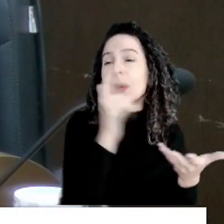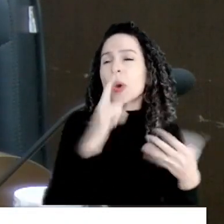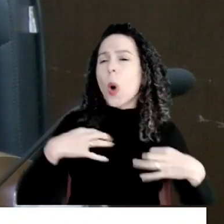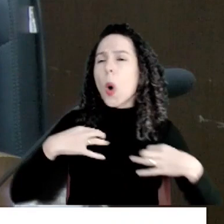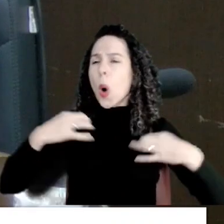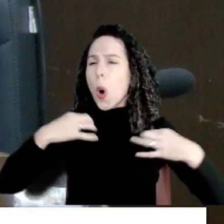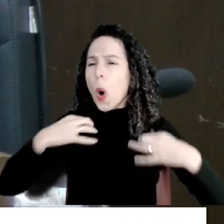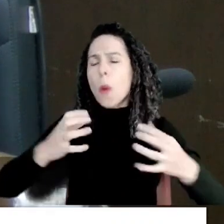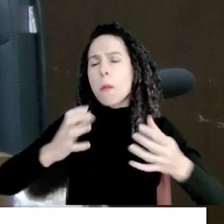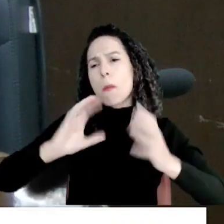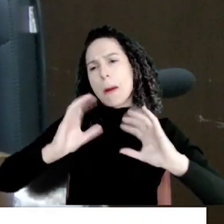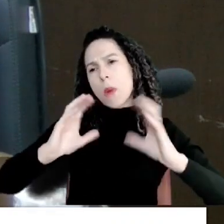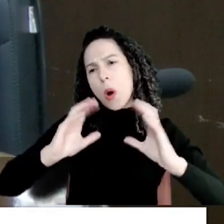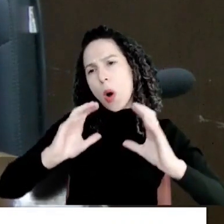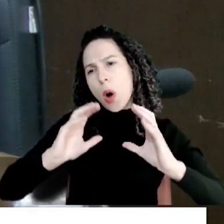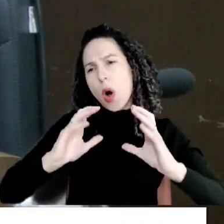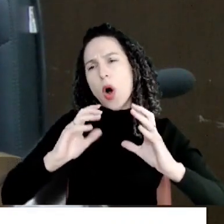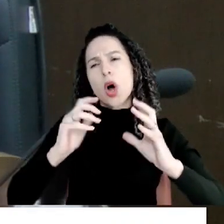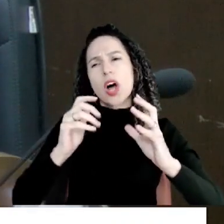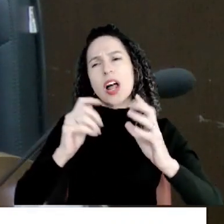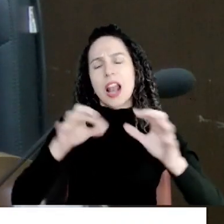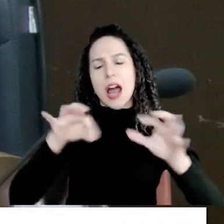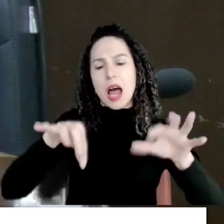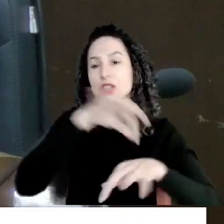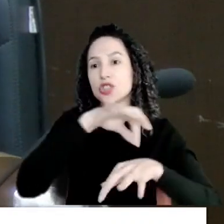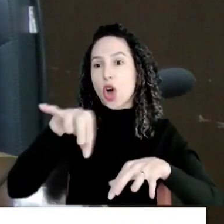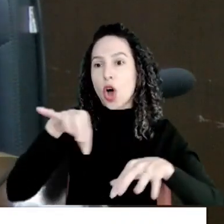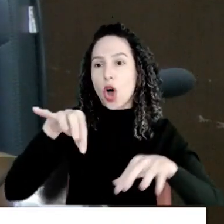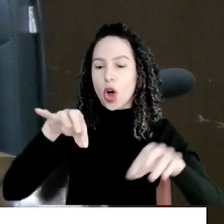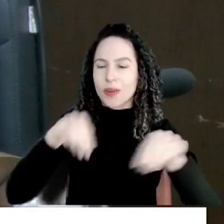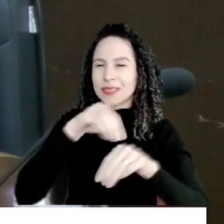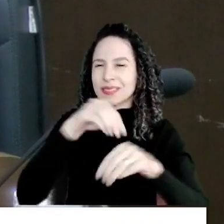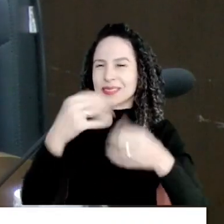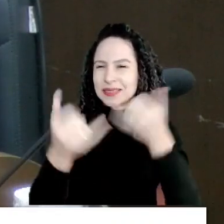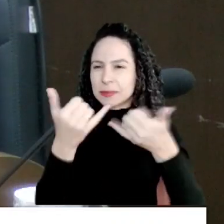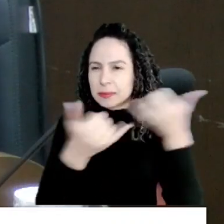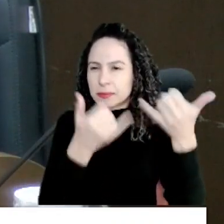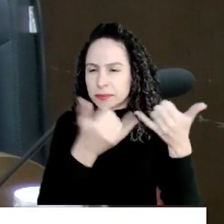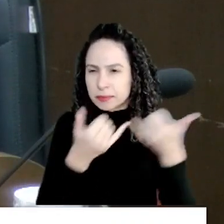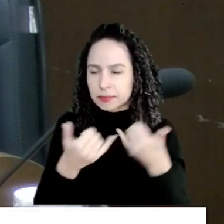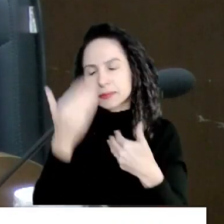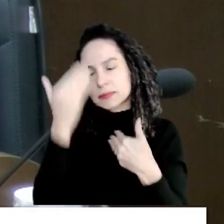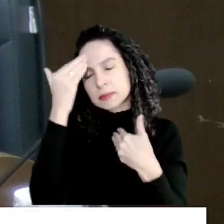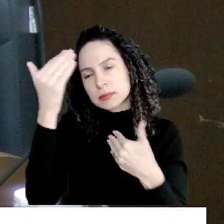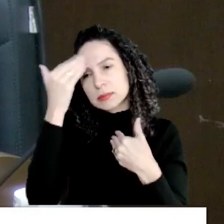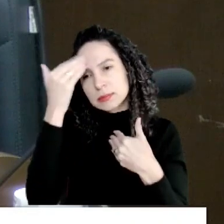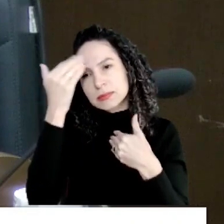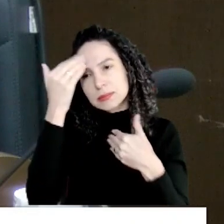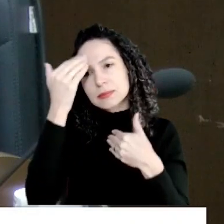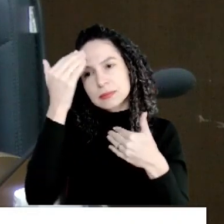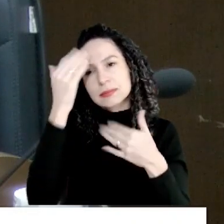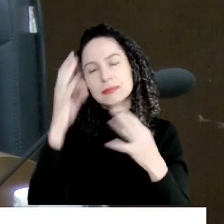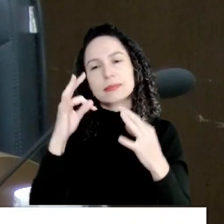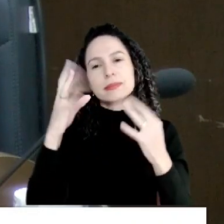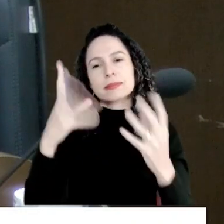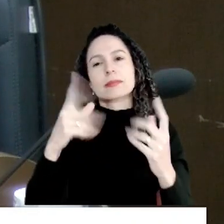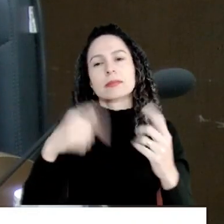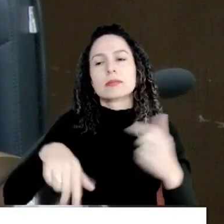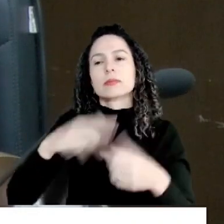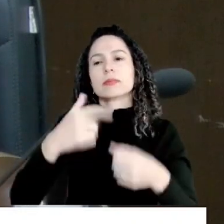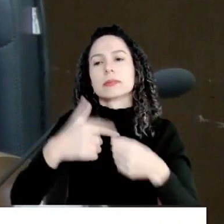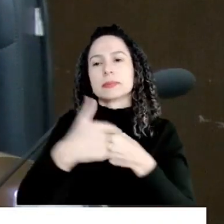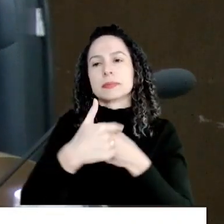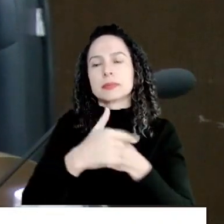bolas, jogos de xadrez, dama. Então, muito obrigado por tudo que o senhor fez pela nossa cidade, pela nossa